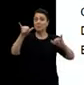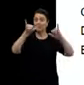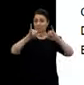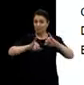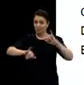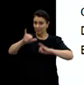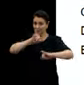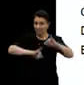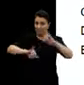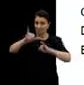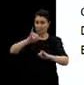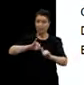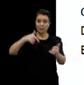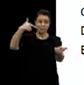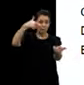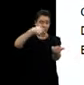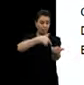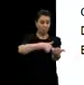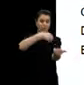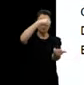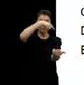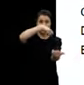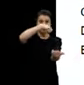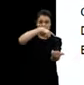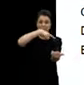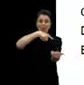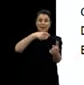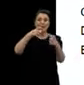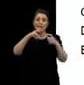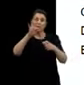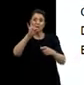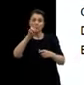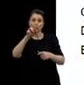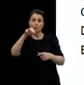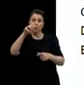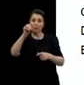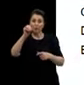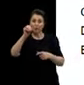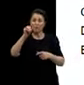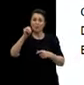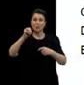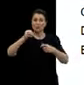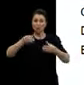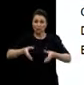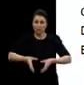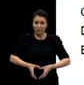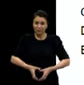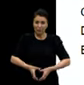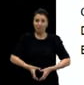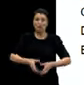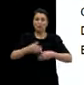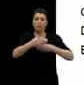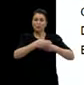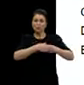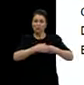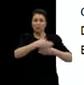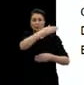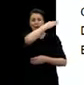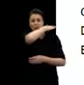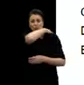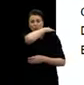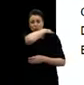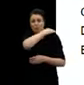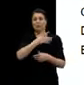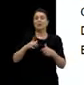no tratamento de tumores de ovário, mama e pulmão. Seu mecanismo de ação antitumoral envolve